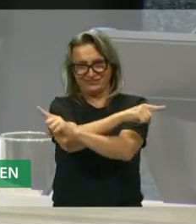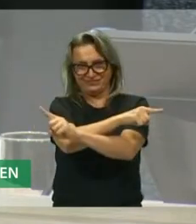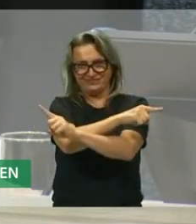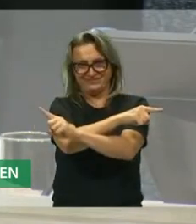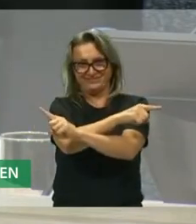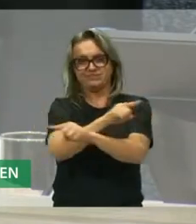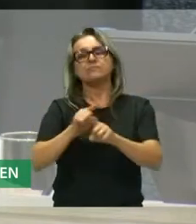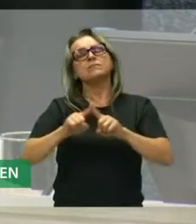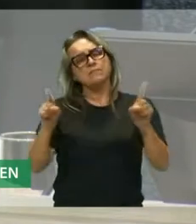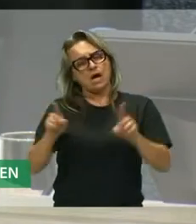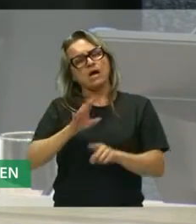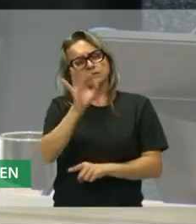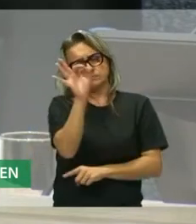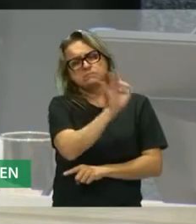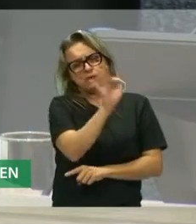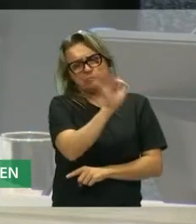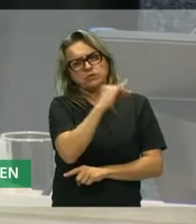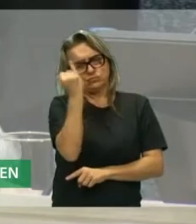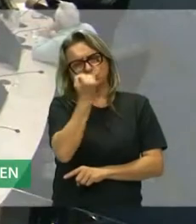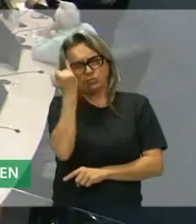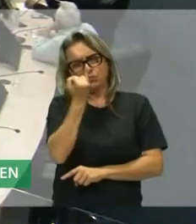justa colaboração da ANFRE, sim.